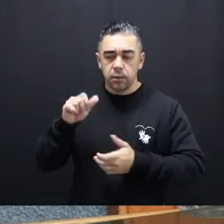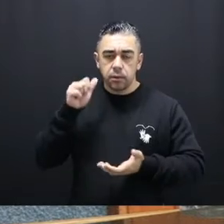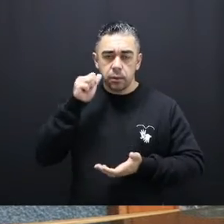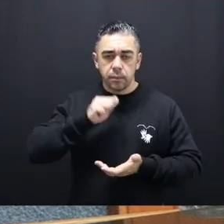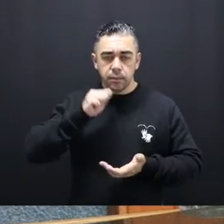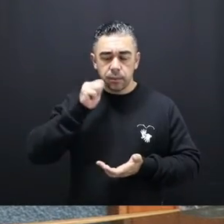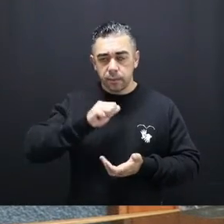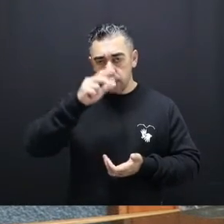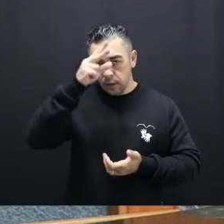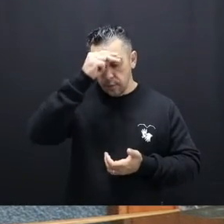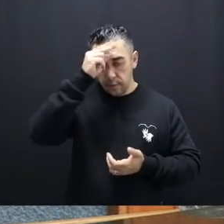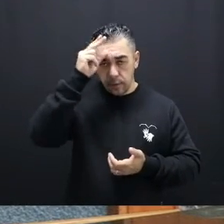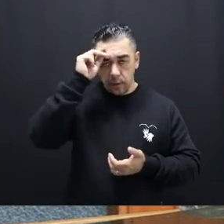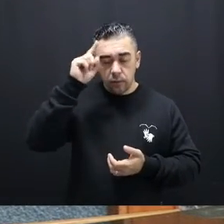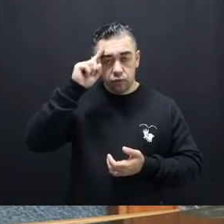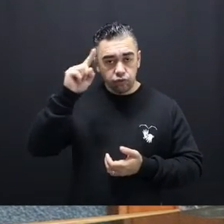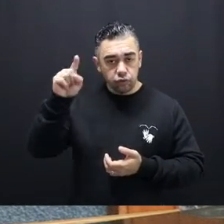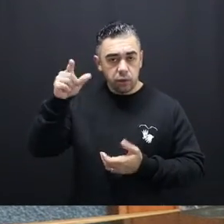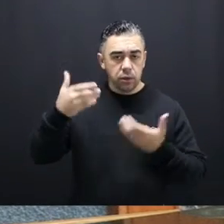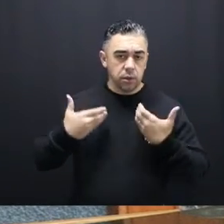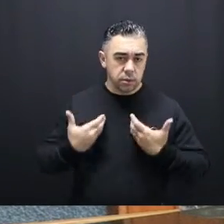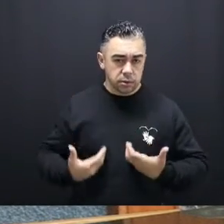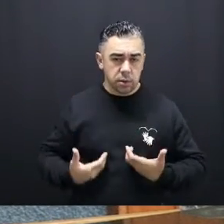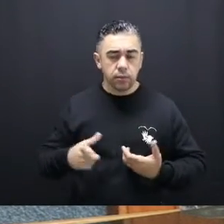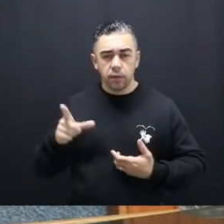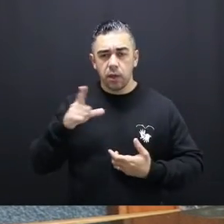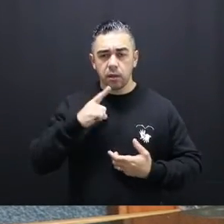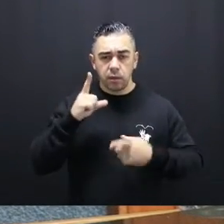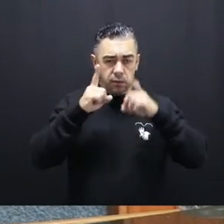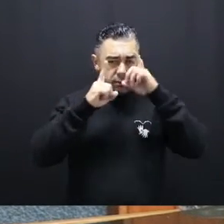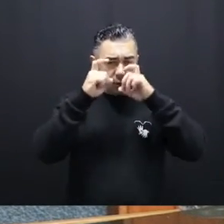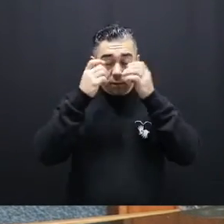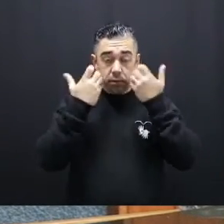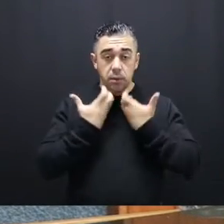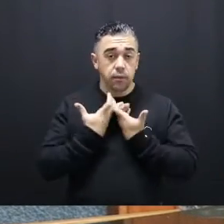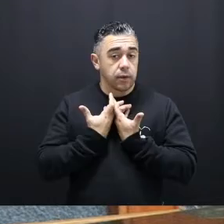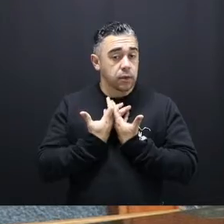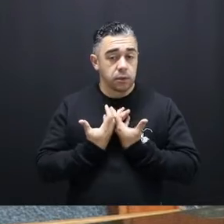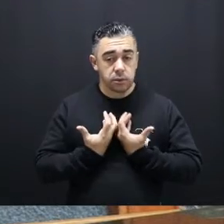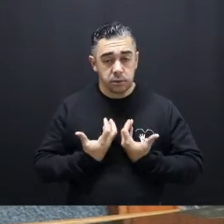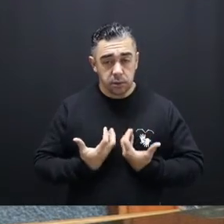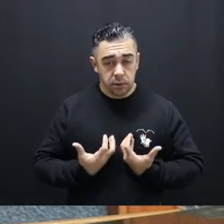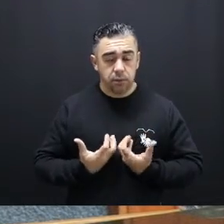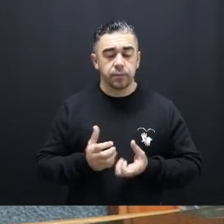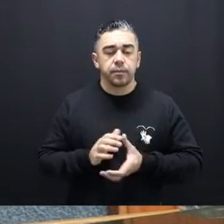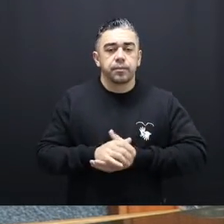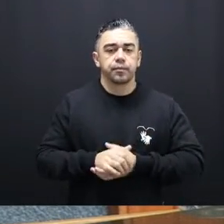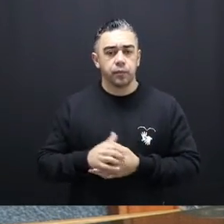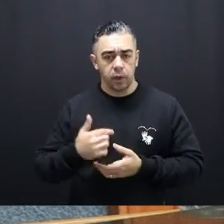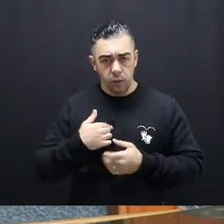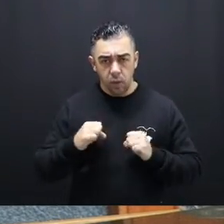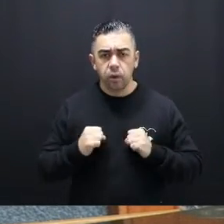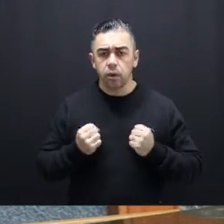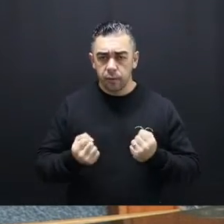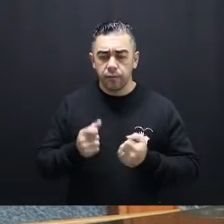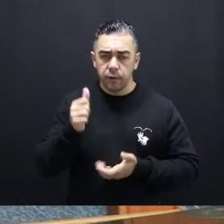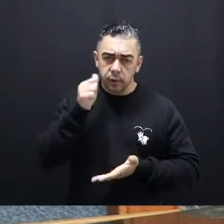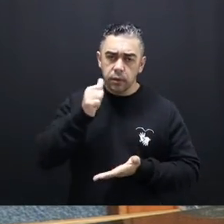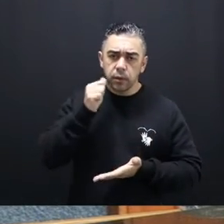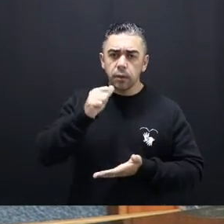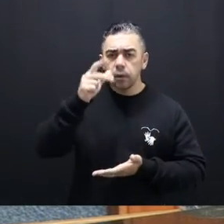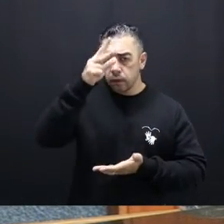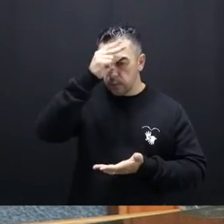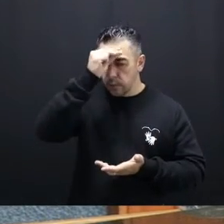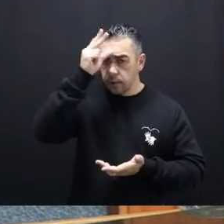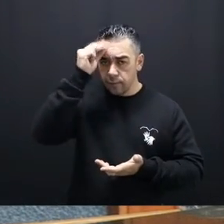é um dia muito cansativo para ela ela tava até com a expressão de muito cansada eu defendo a nossa prefeita